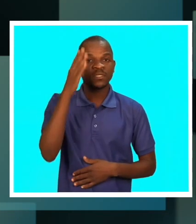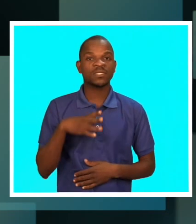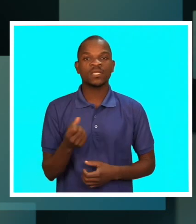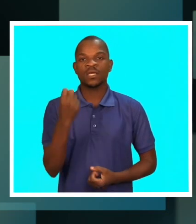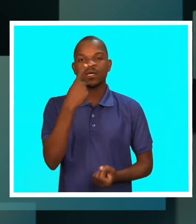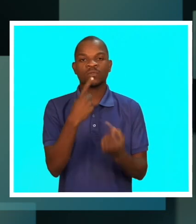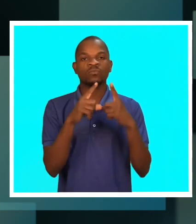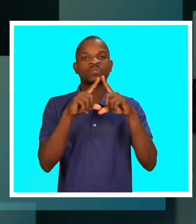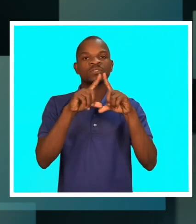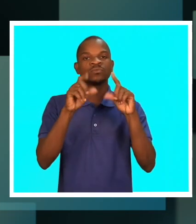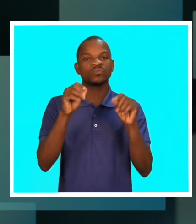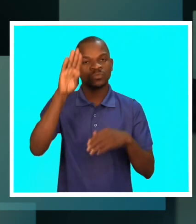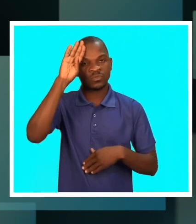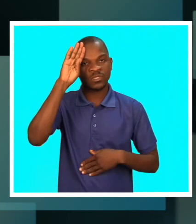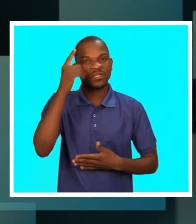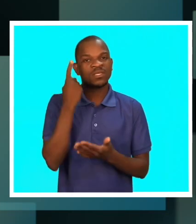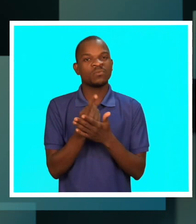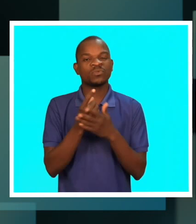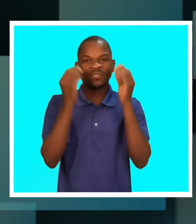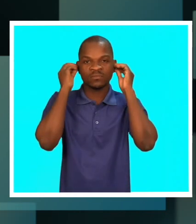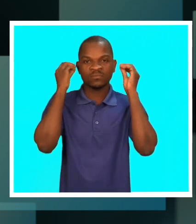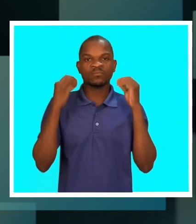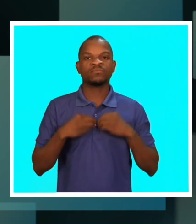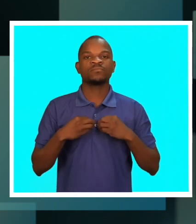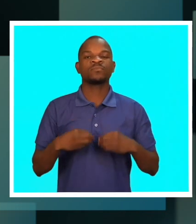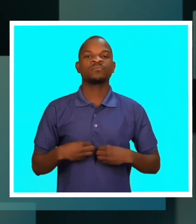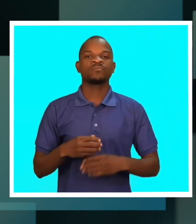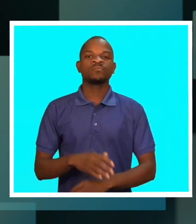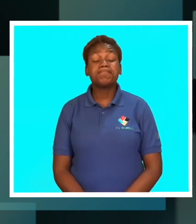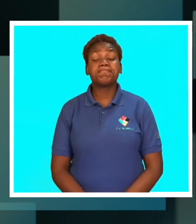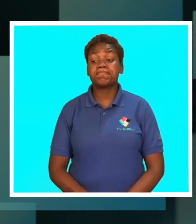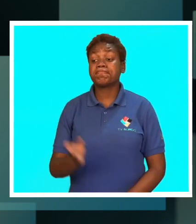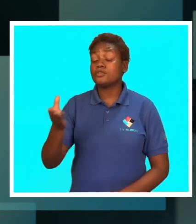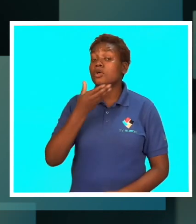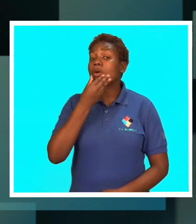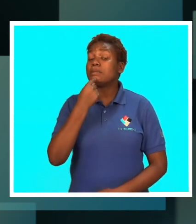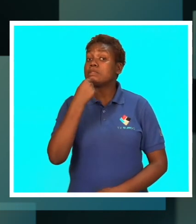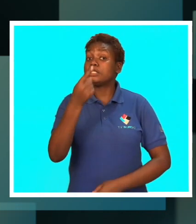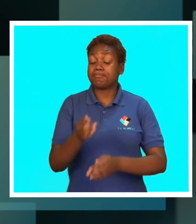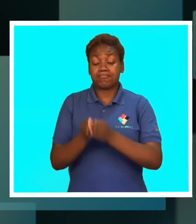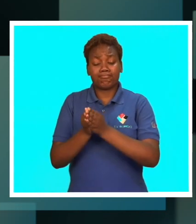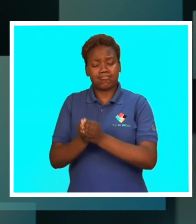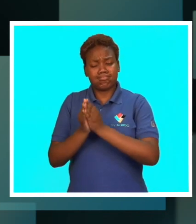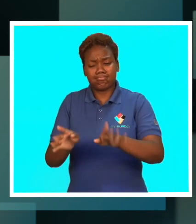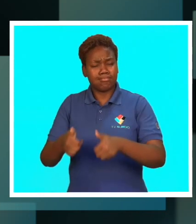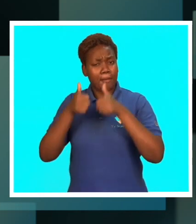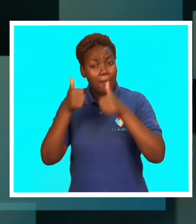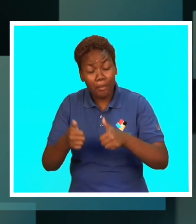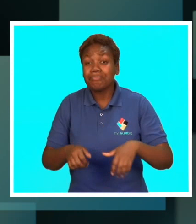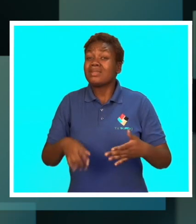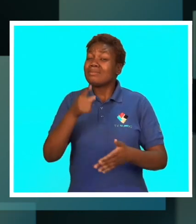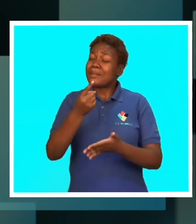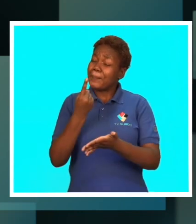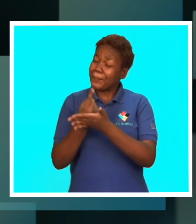também sabermos que alguma outra coisa precisará de alguns médicos. Mesmo reconhecendo a importância da medicina